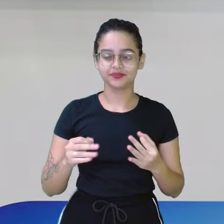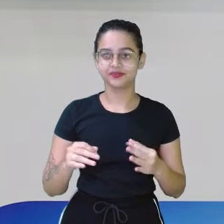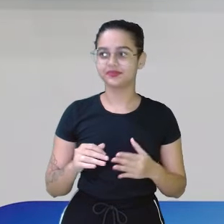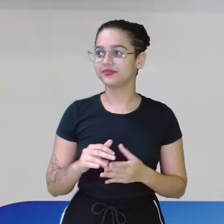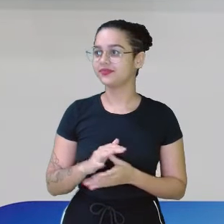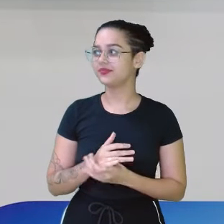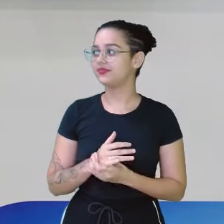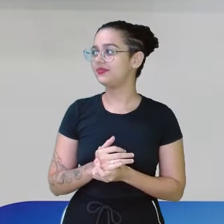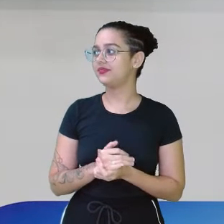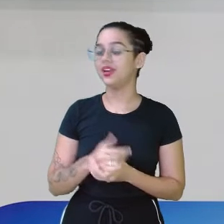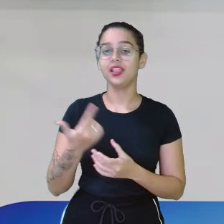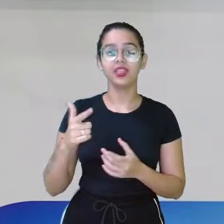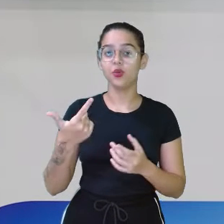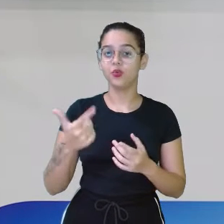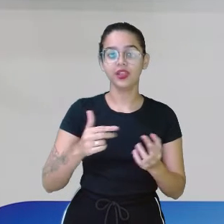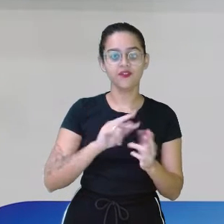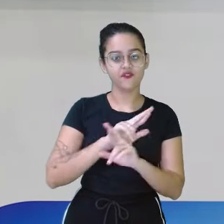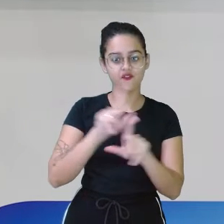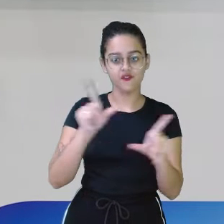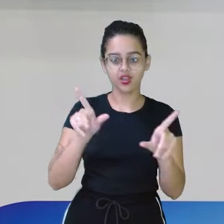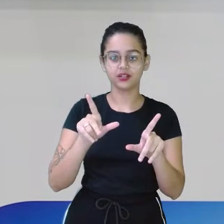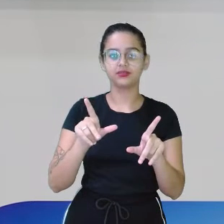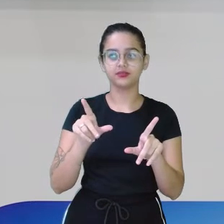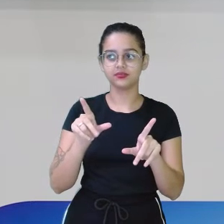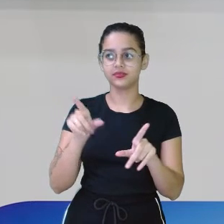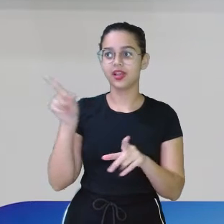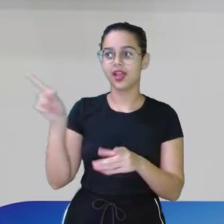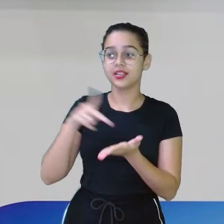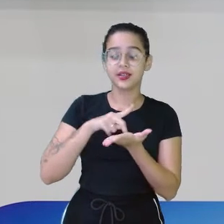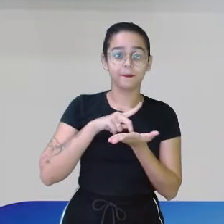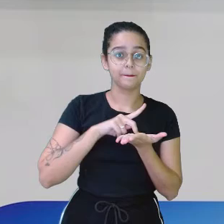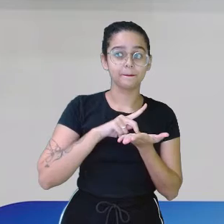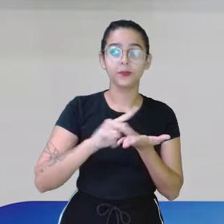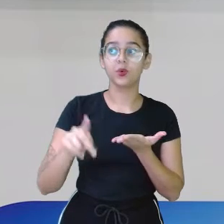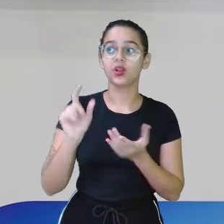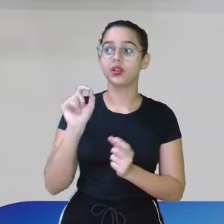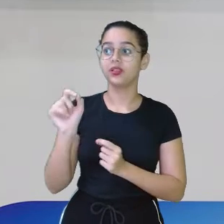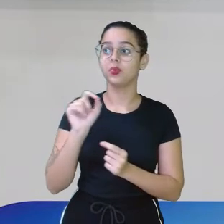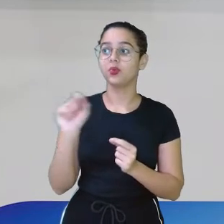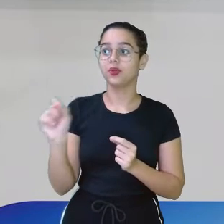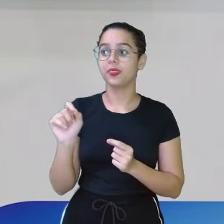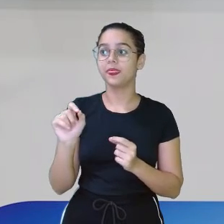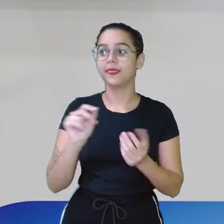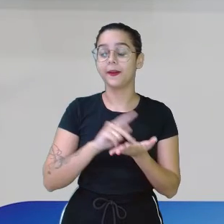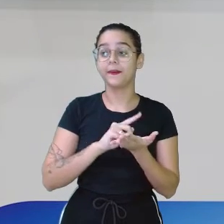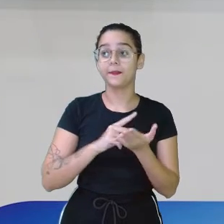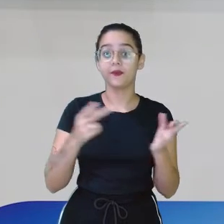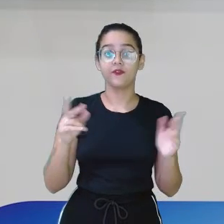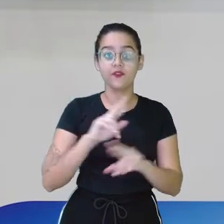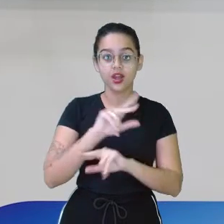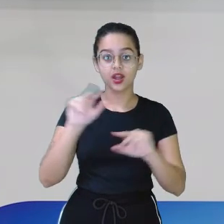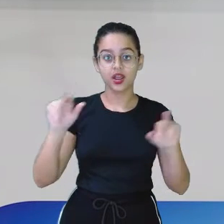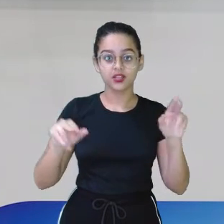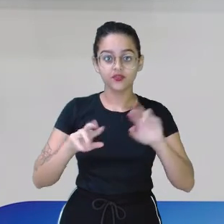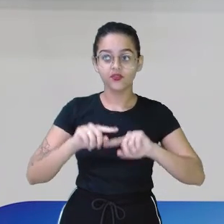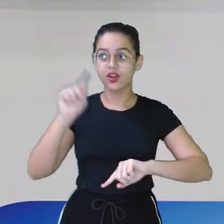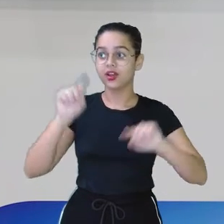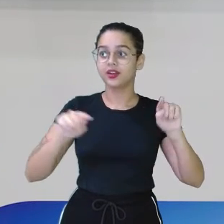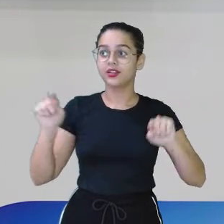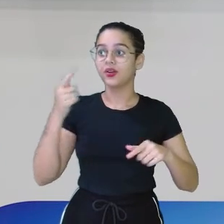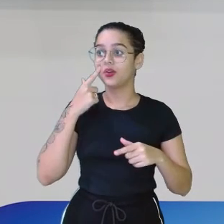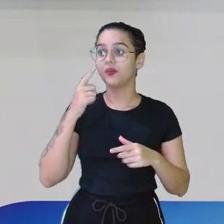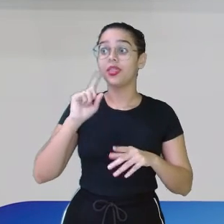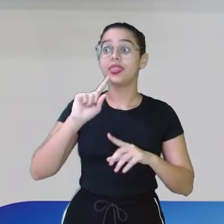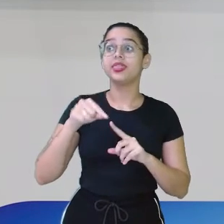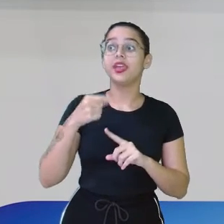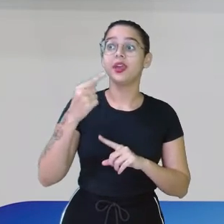Não Então, tem variação, não né? tem variação. Isso. Essa pureza, gente, vem dessa questão da variação, né? Exato. Olha,